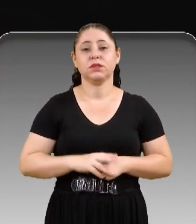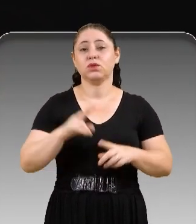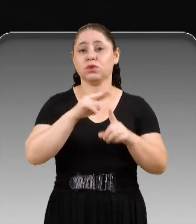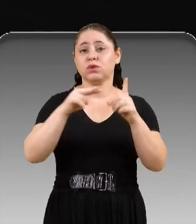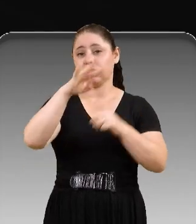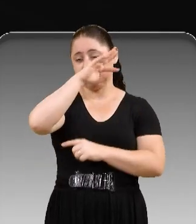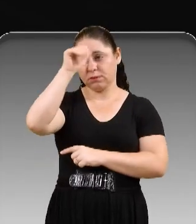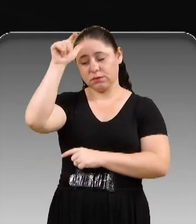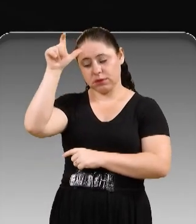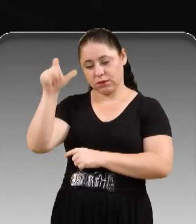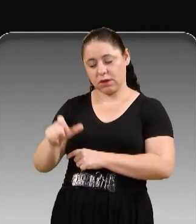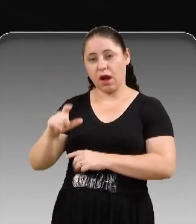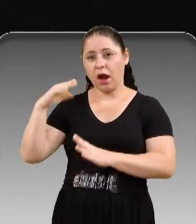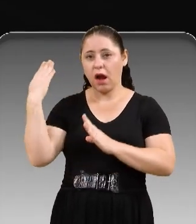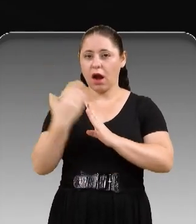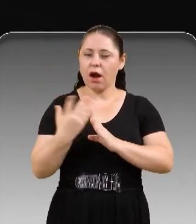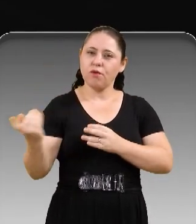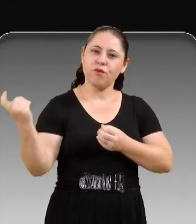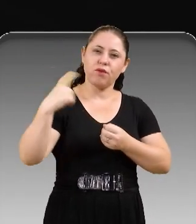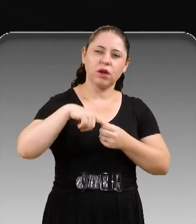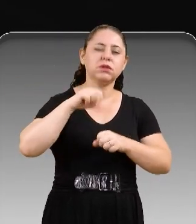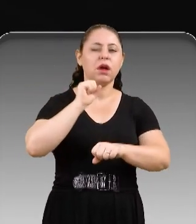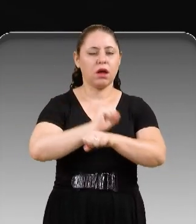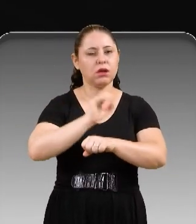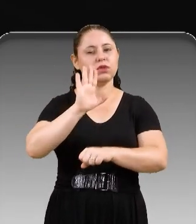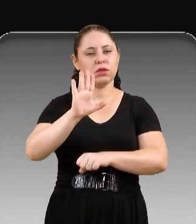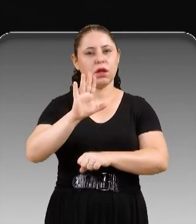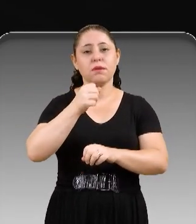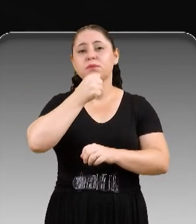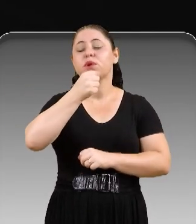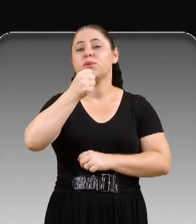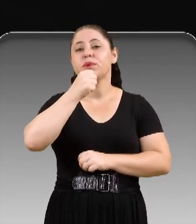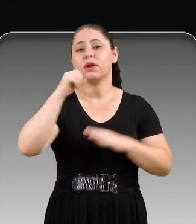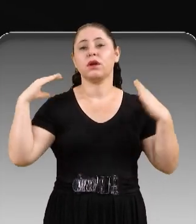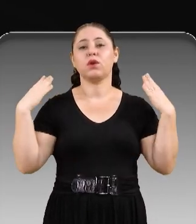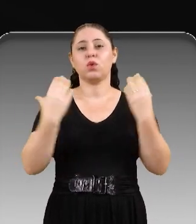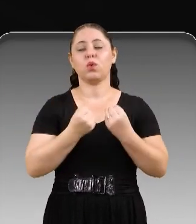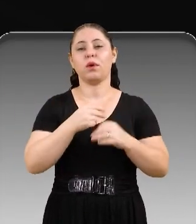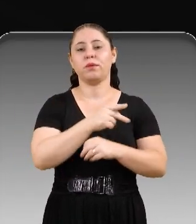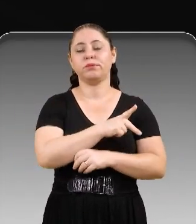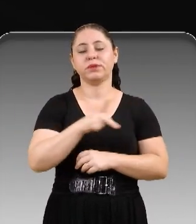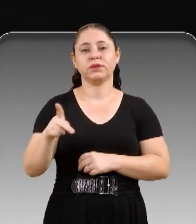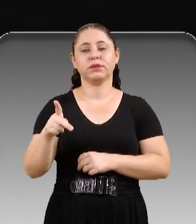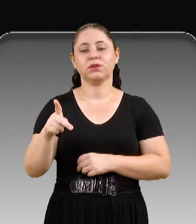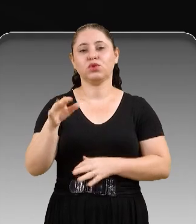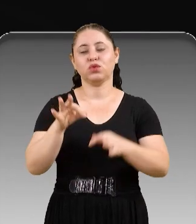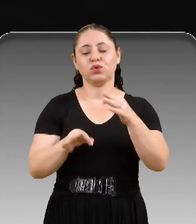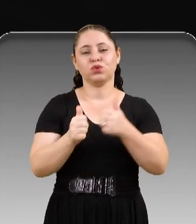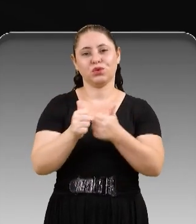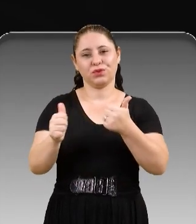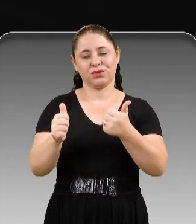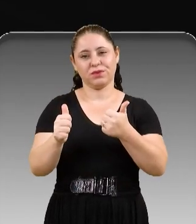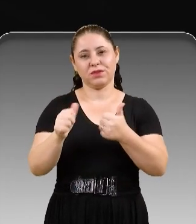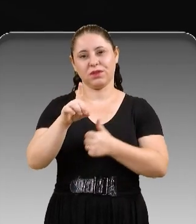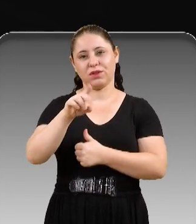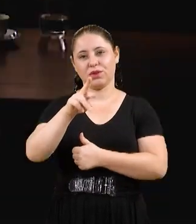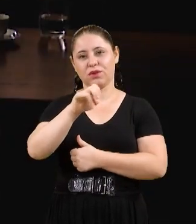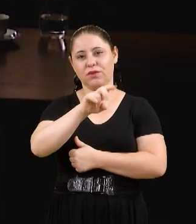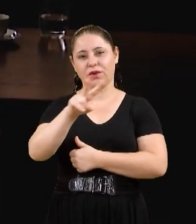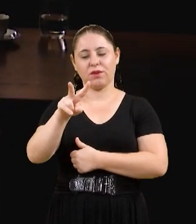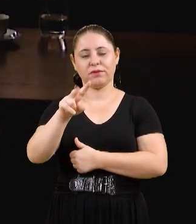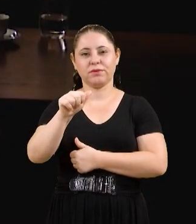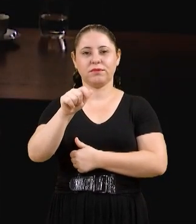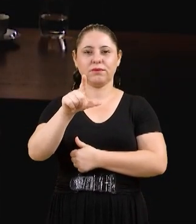E o programa Personalidades vai para um rápido intervalo. Daqui a pouquinho a gente volta com a entrevista com o desembargador e atual presidente do Tribunal de Justiça de Mato Grosso do